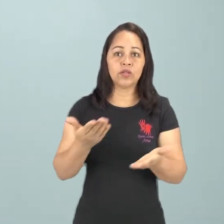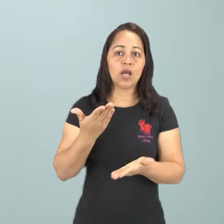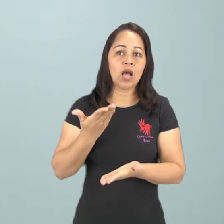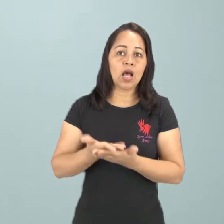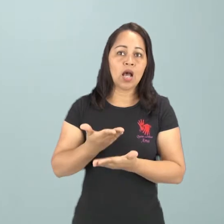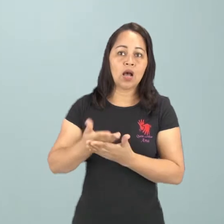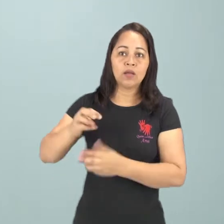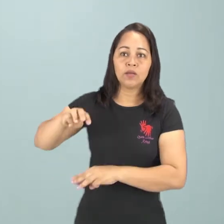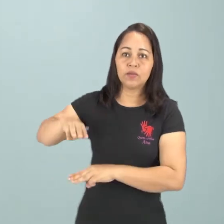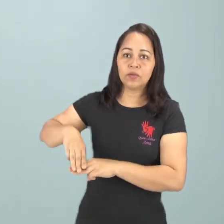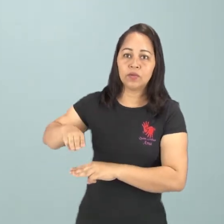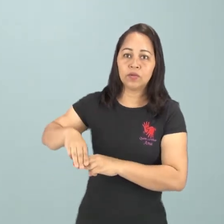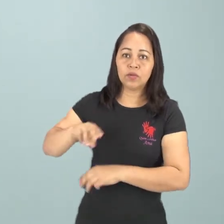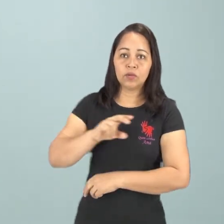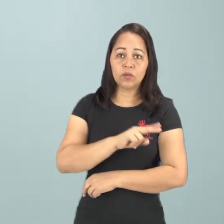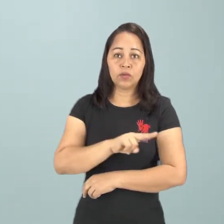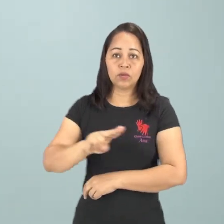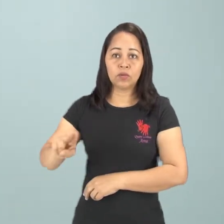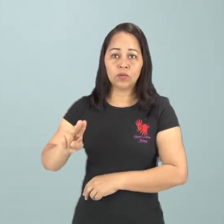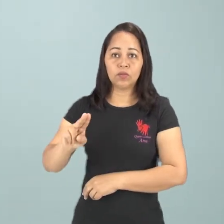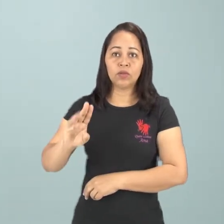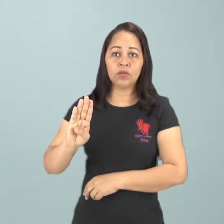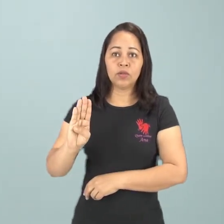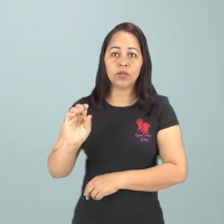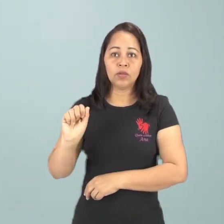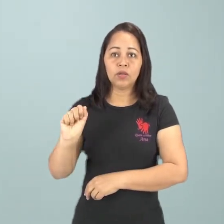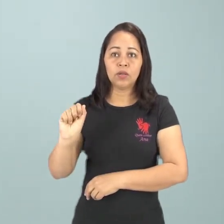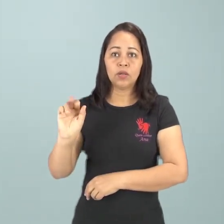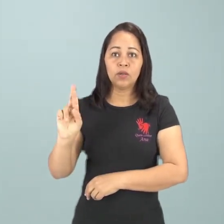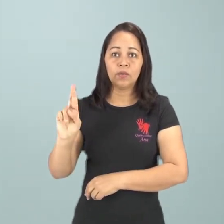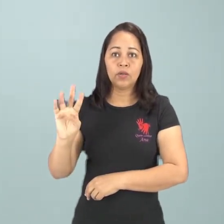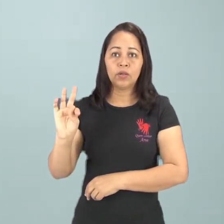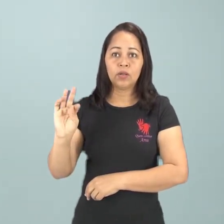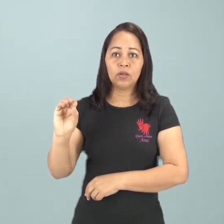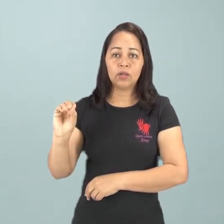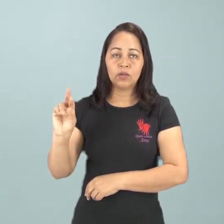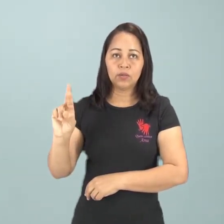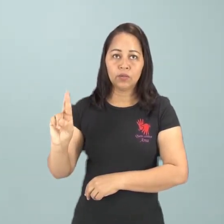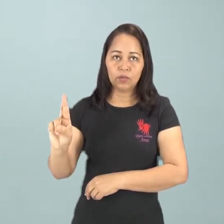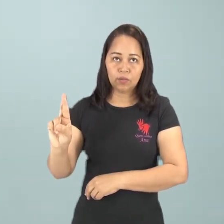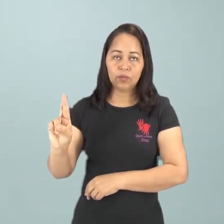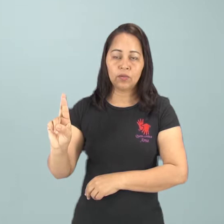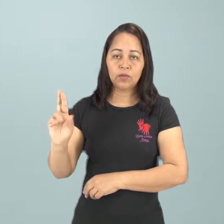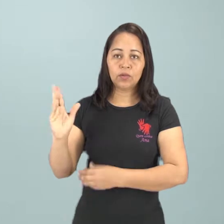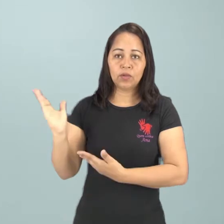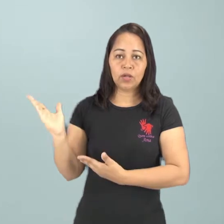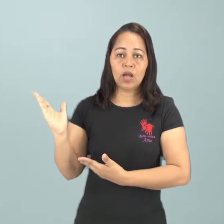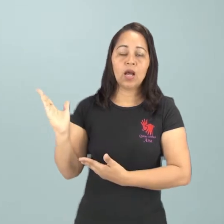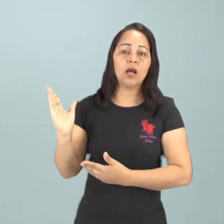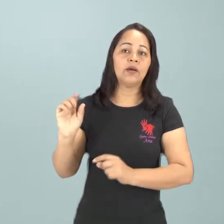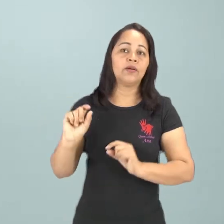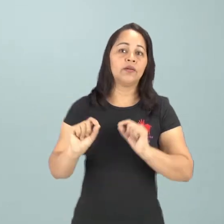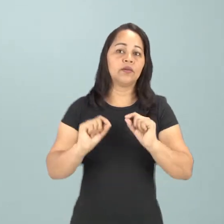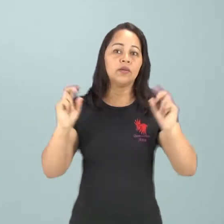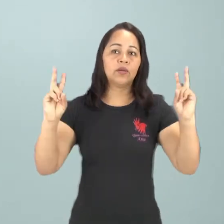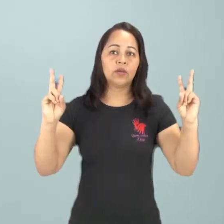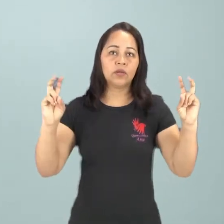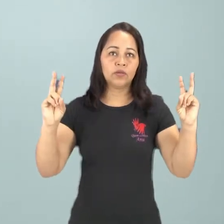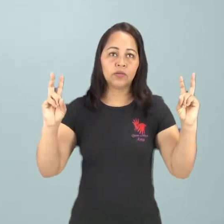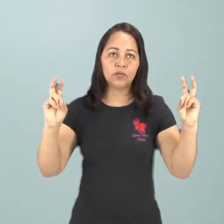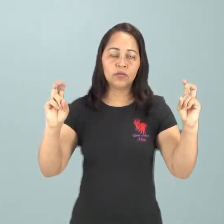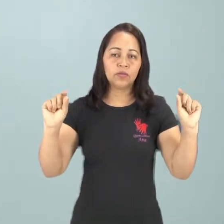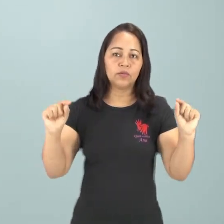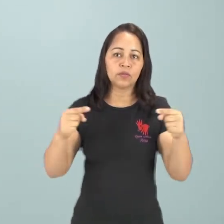matemática. Meu nome é professor Bartô, professor de matemática, e aí nós vamos trabalhar hoje assuntos que são